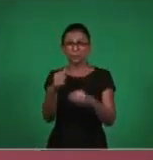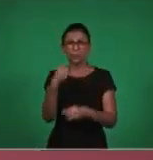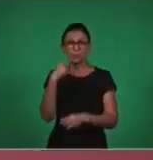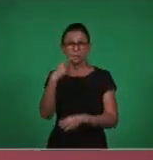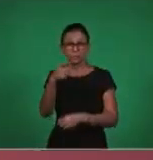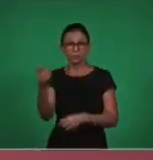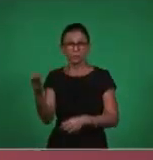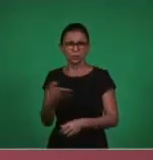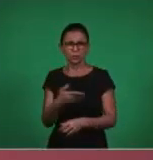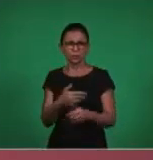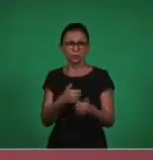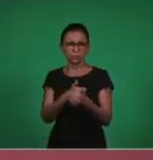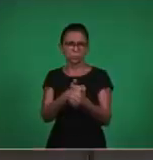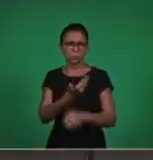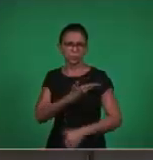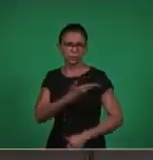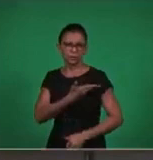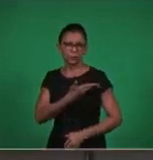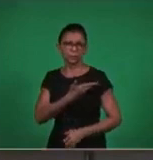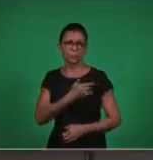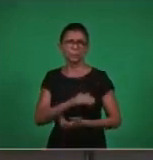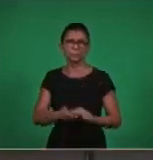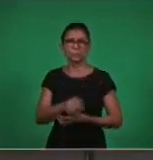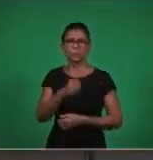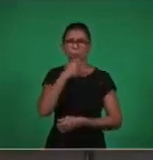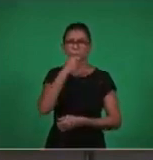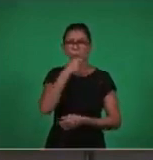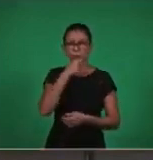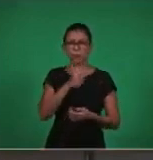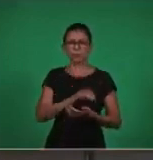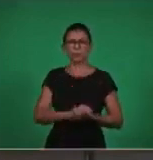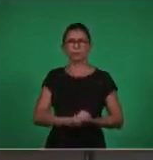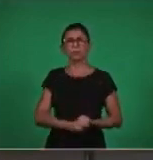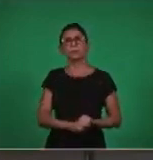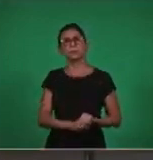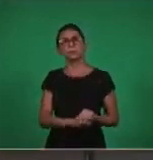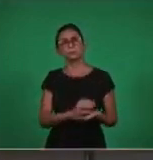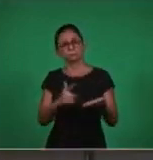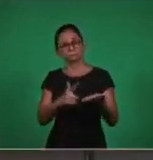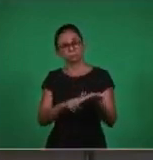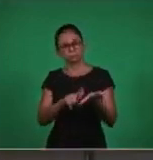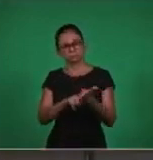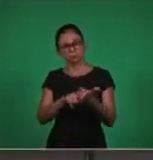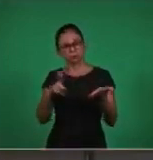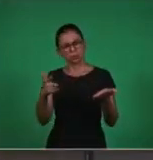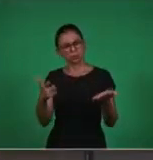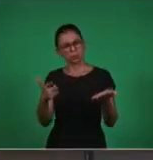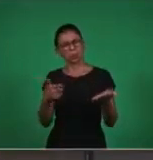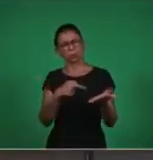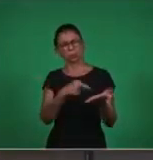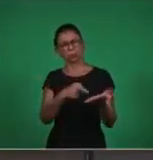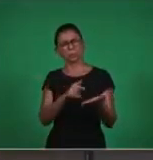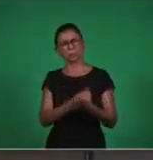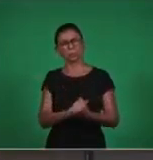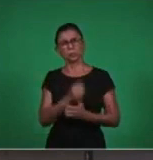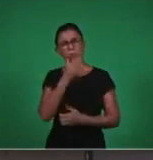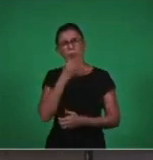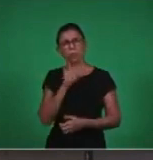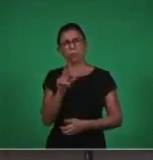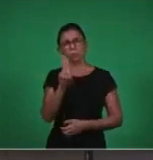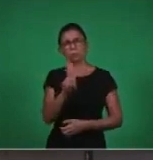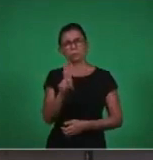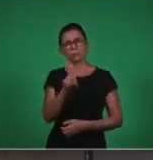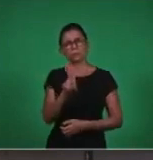saiu uma reportagem de um cidadão, não sei, lá na universidade, falando